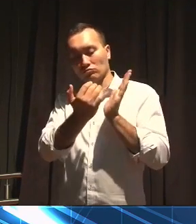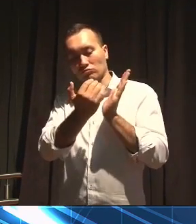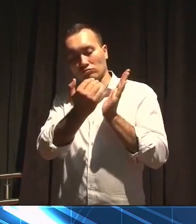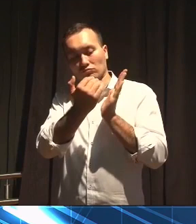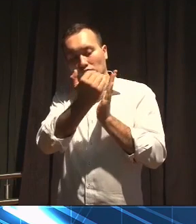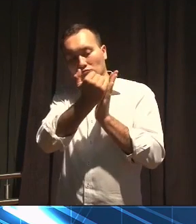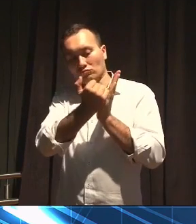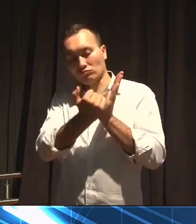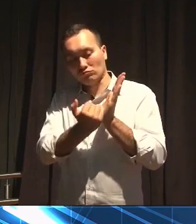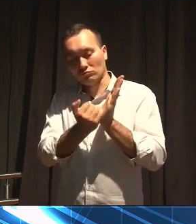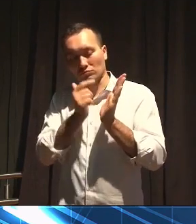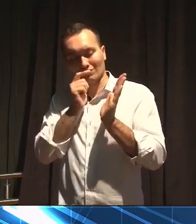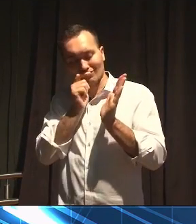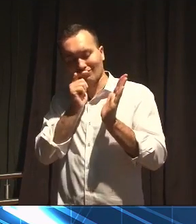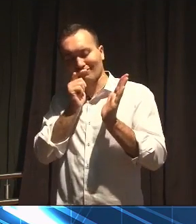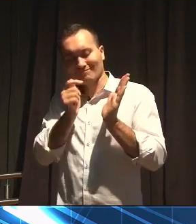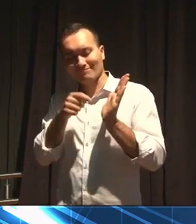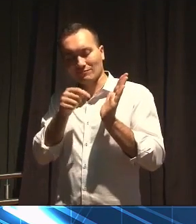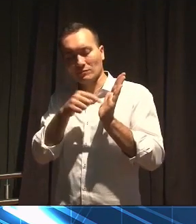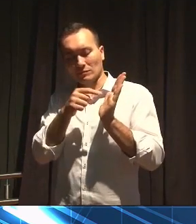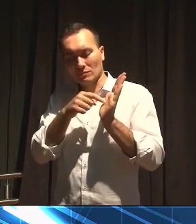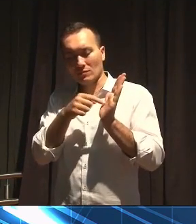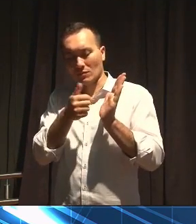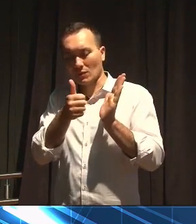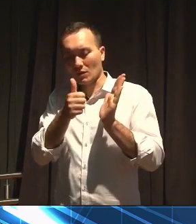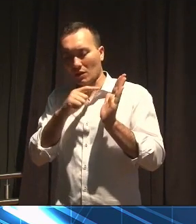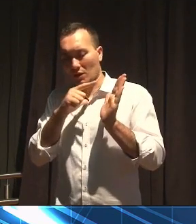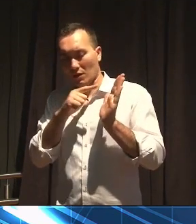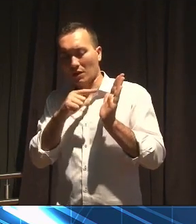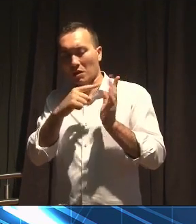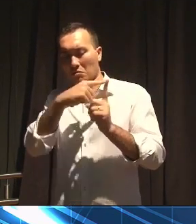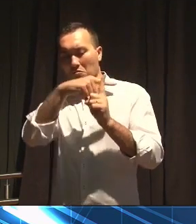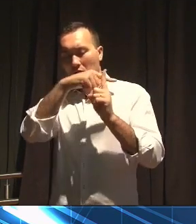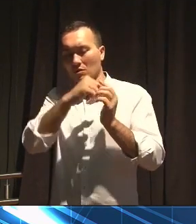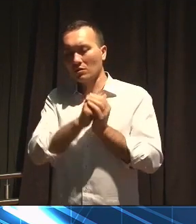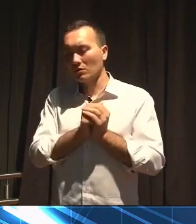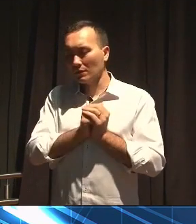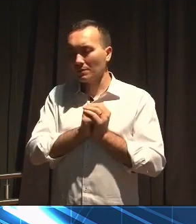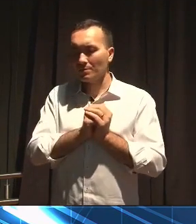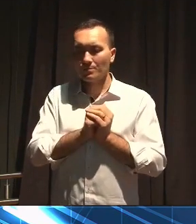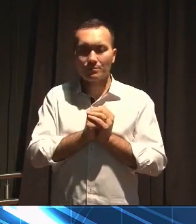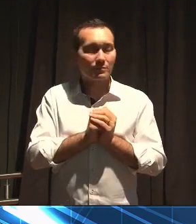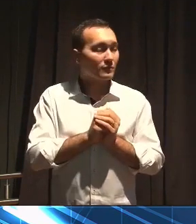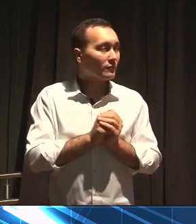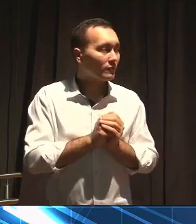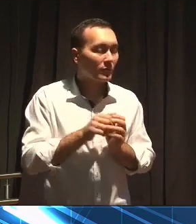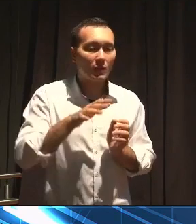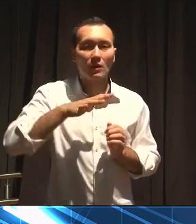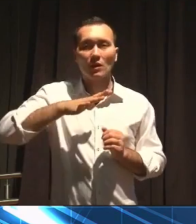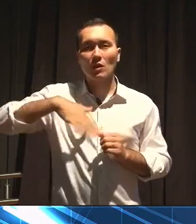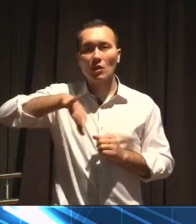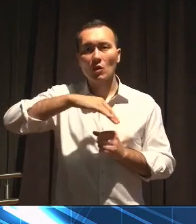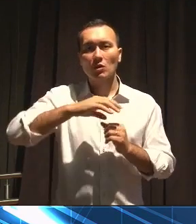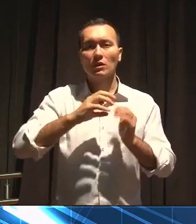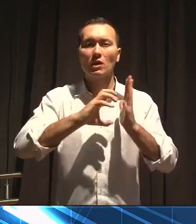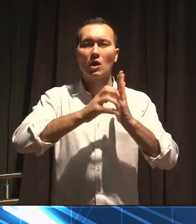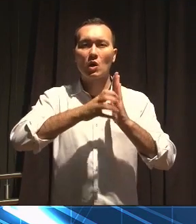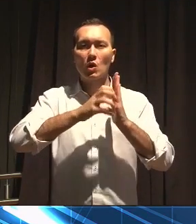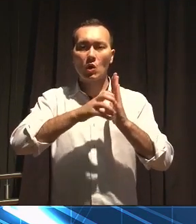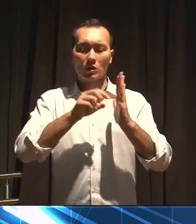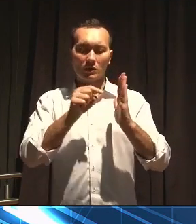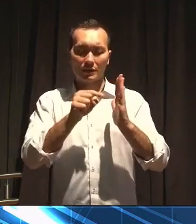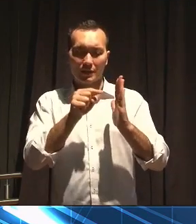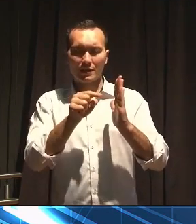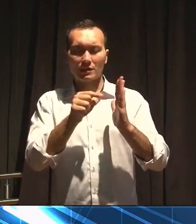pouquinho de recursos, seja em EC2 ou banco de dados, principalmente esses são os que mais se gasta, vai lá e reduz